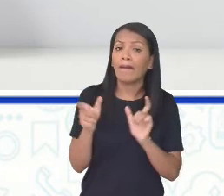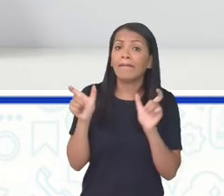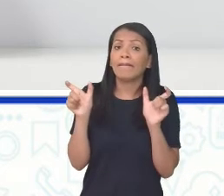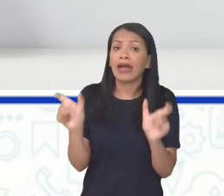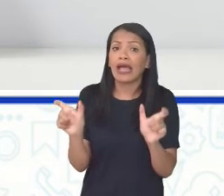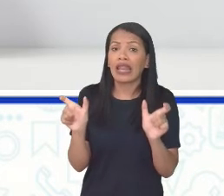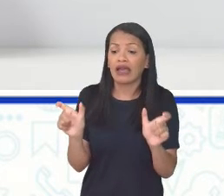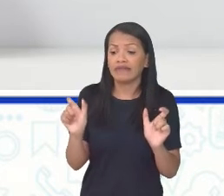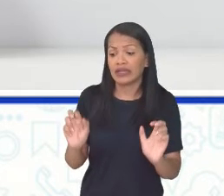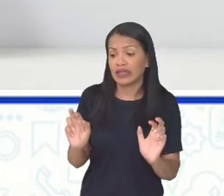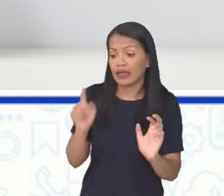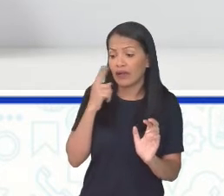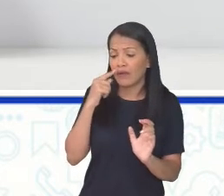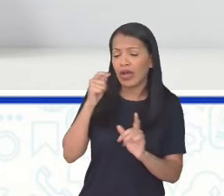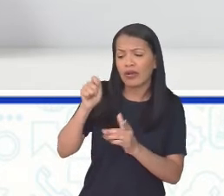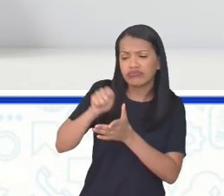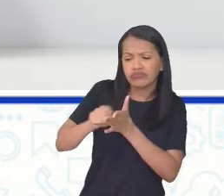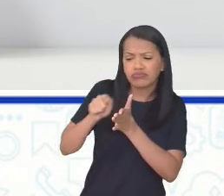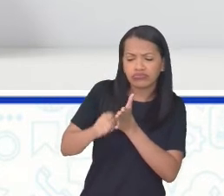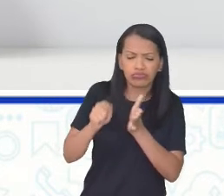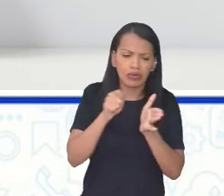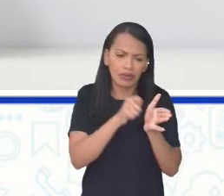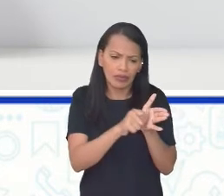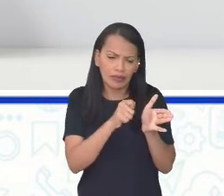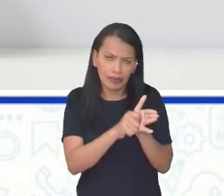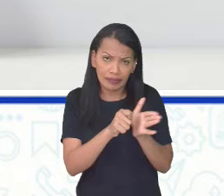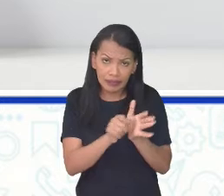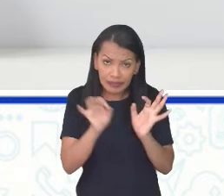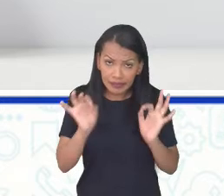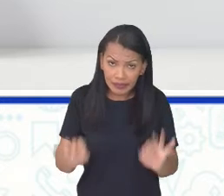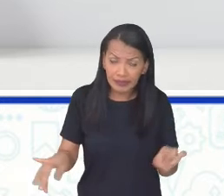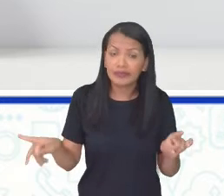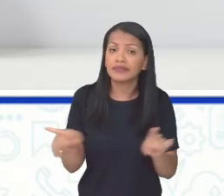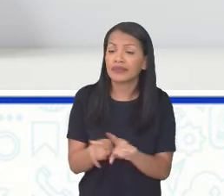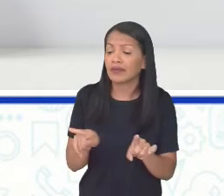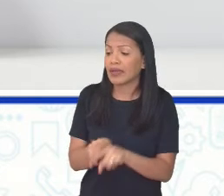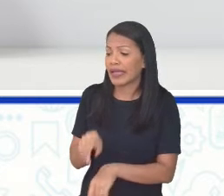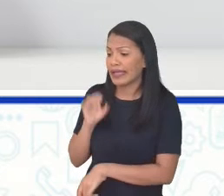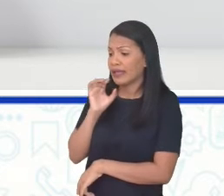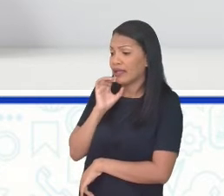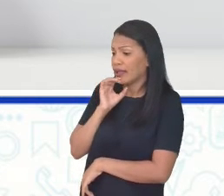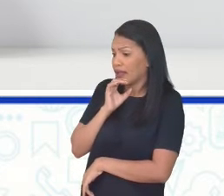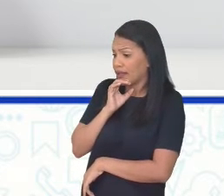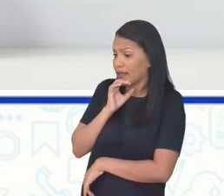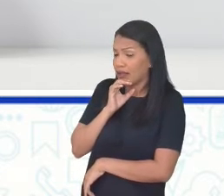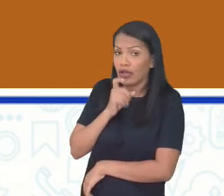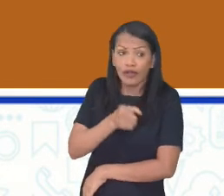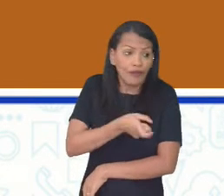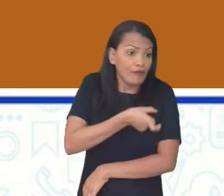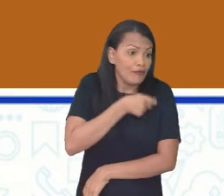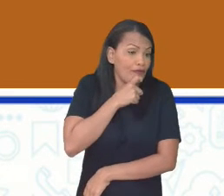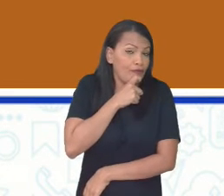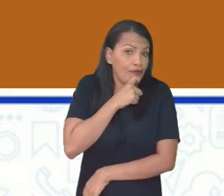com grafias diferentes, não é? No antônimo também existe isso, quente e frio, não é?